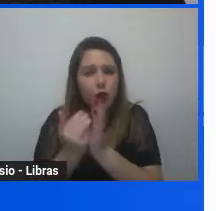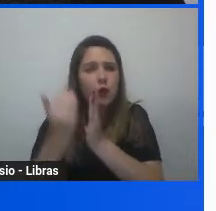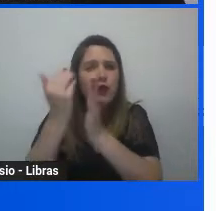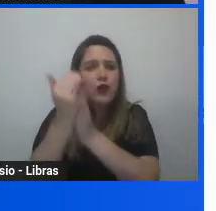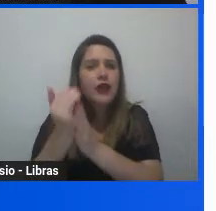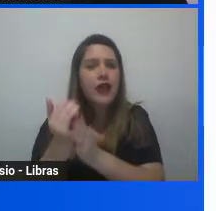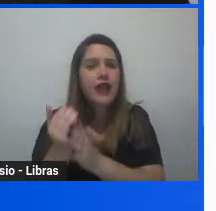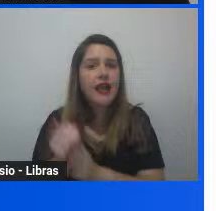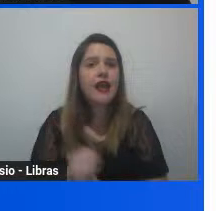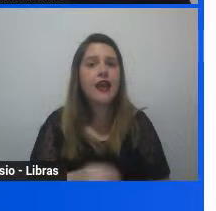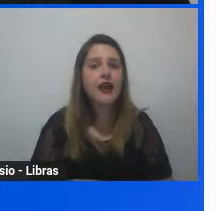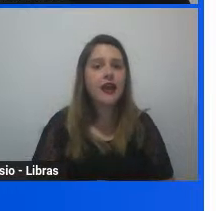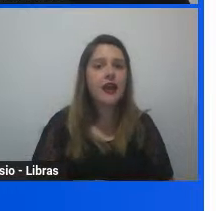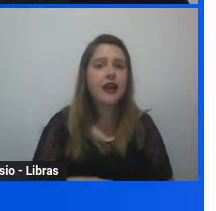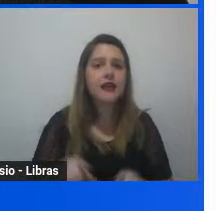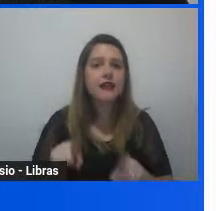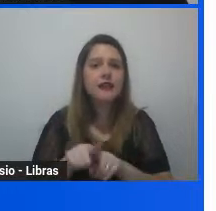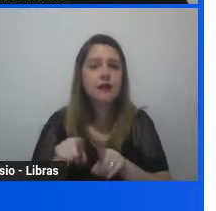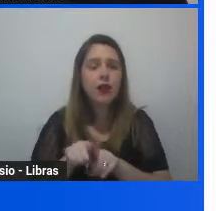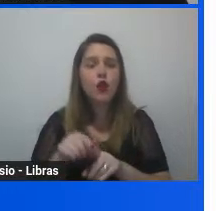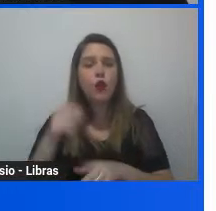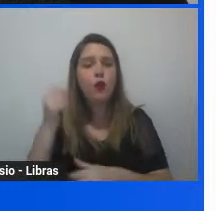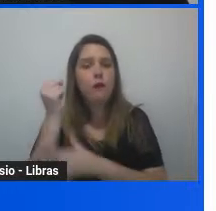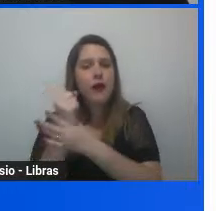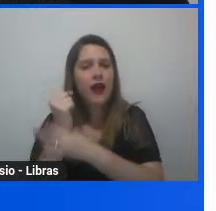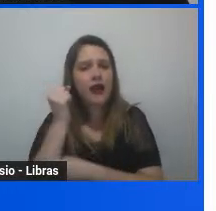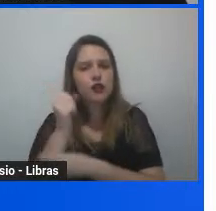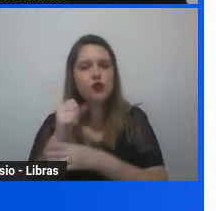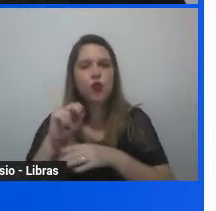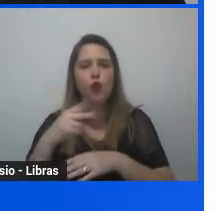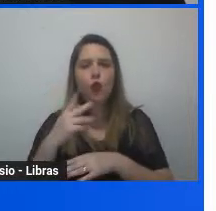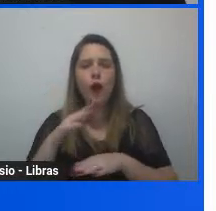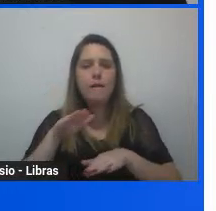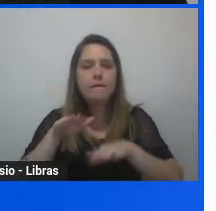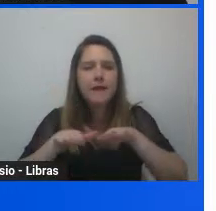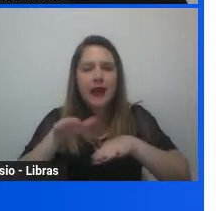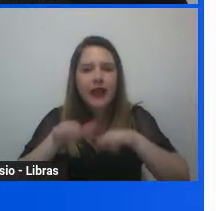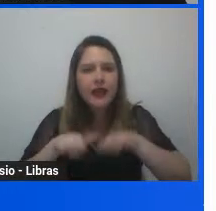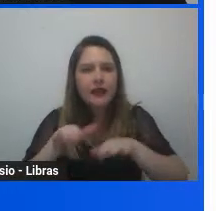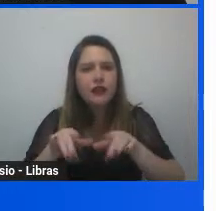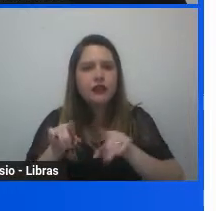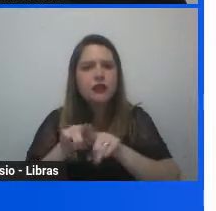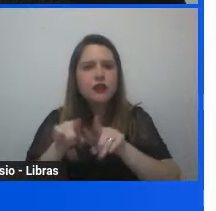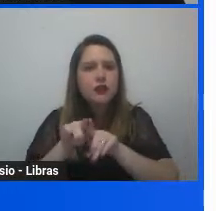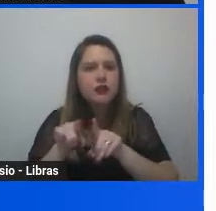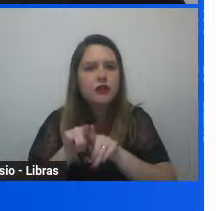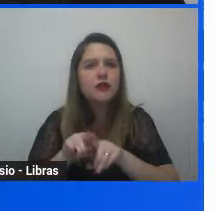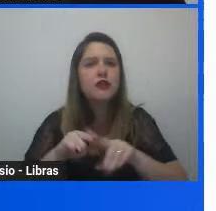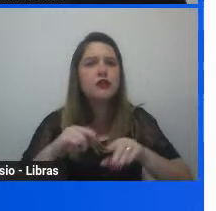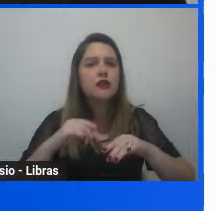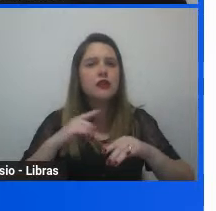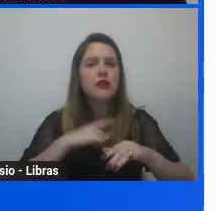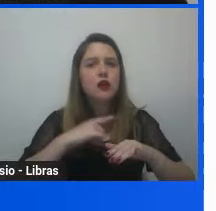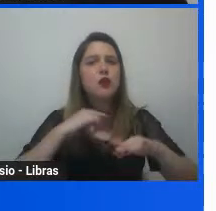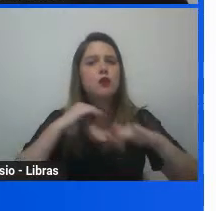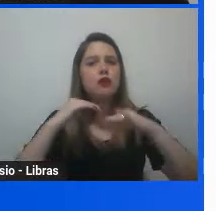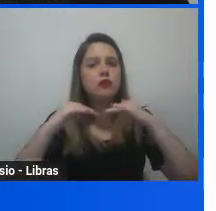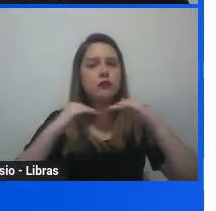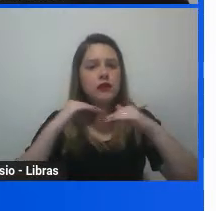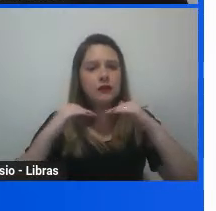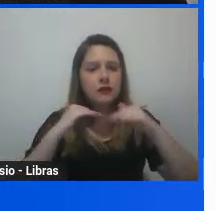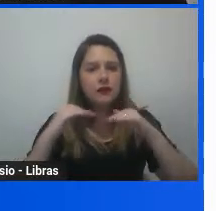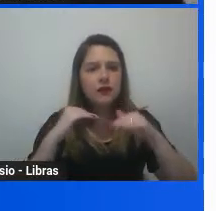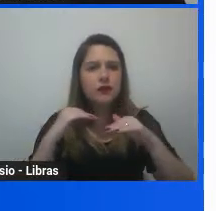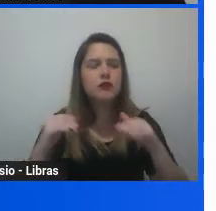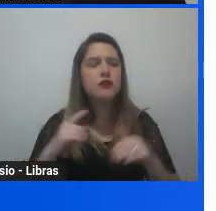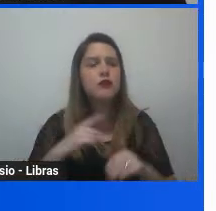Evite o braço ou a perna, perdão, eleve o braço da perna, o braço e a perna, desculpa, né? Mas